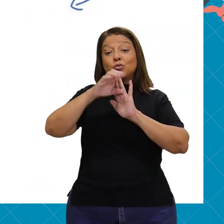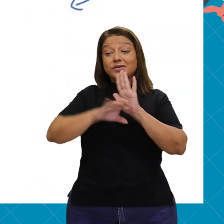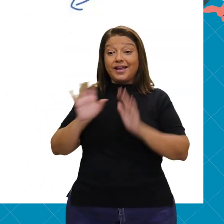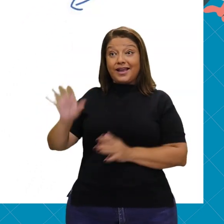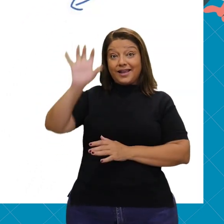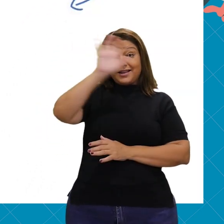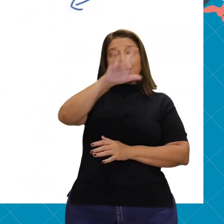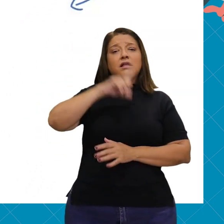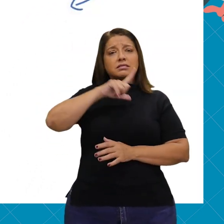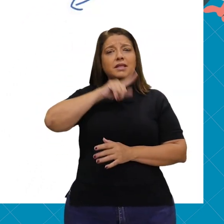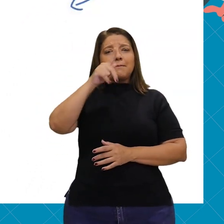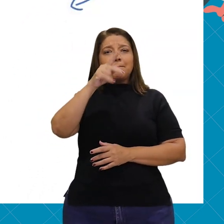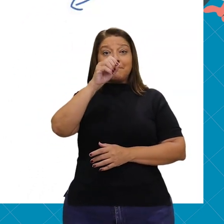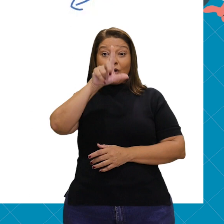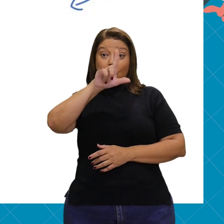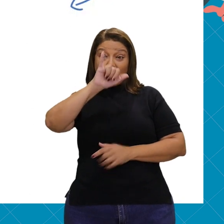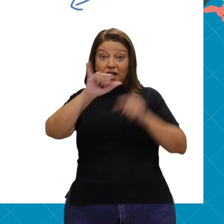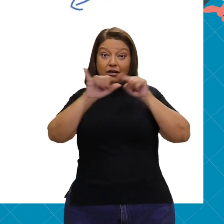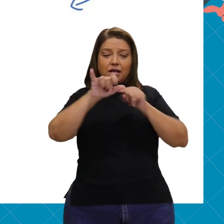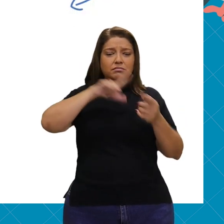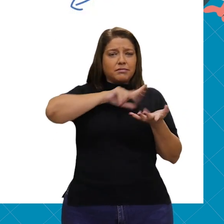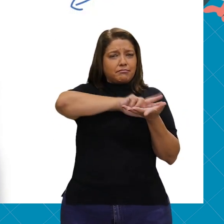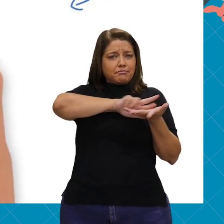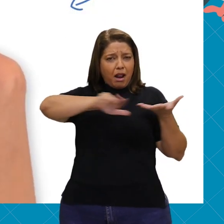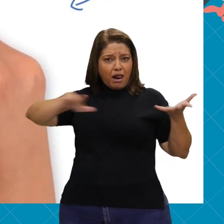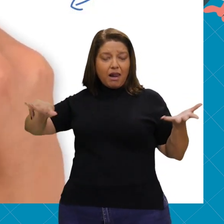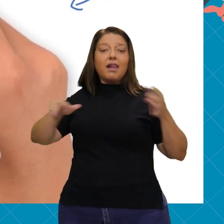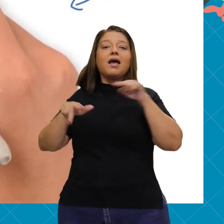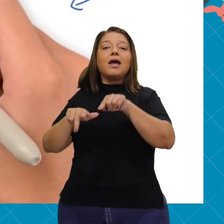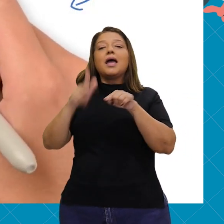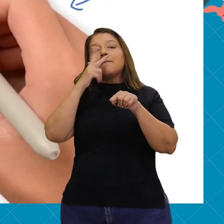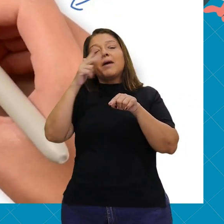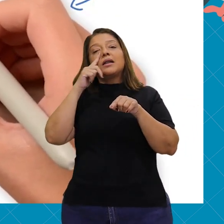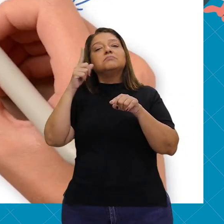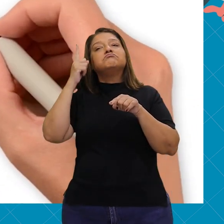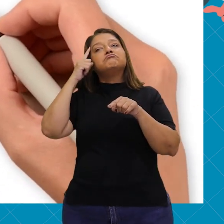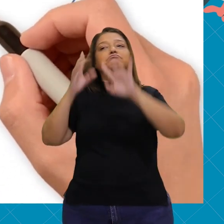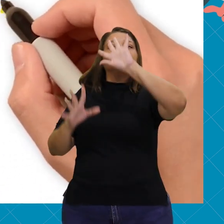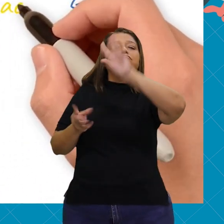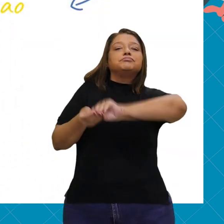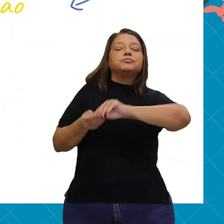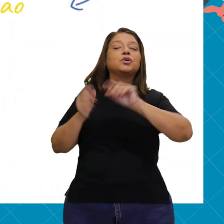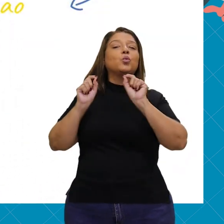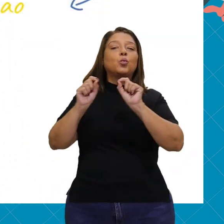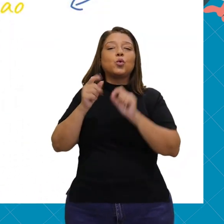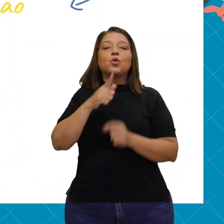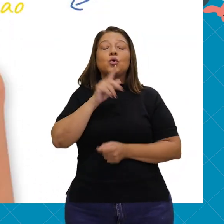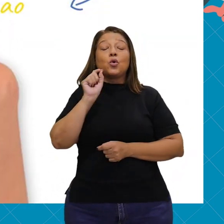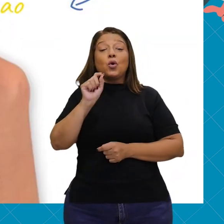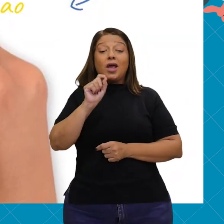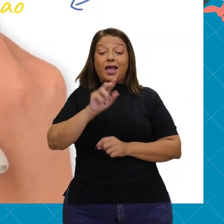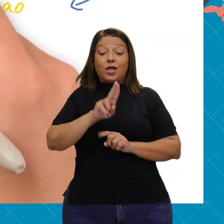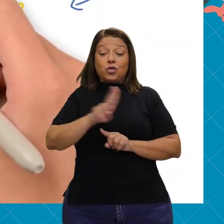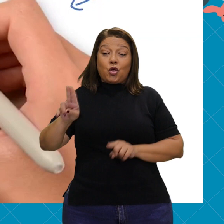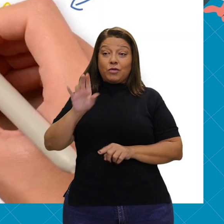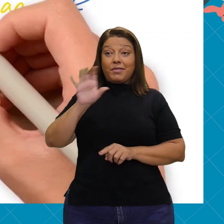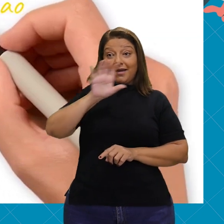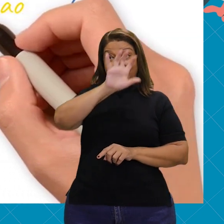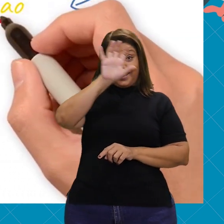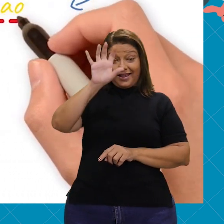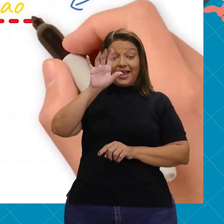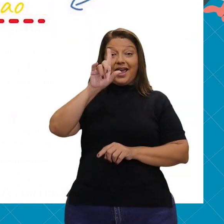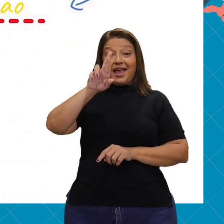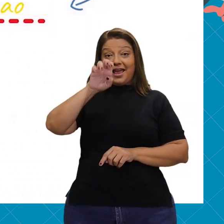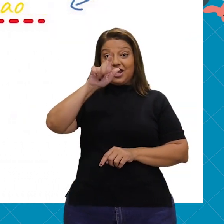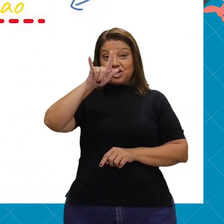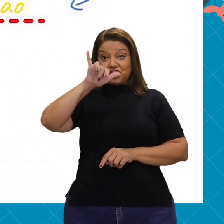de região sendo polissêmico, ele geralmente caminha para um entendimento comum. A etimologia da palavra região faz alusão à